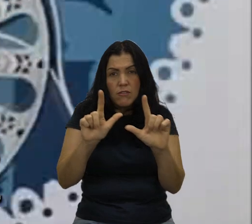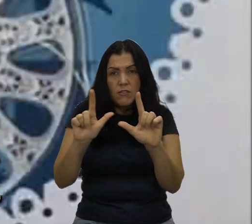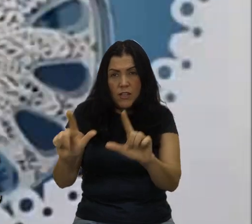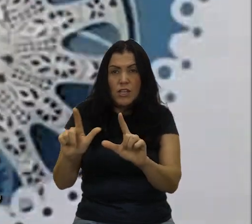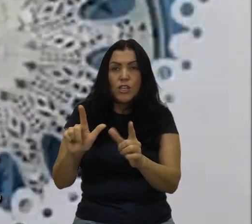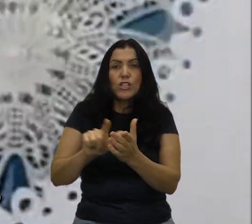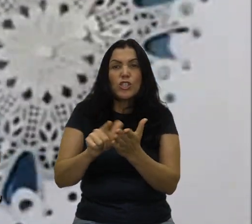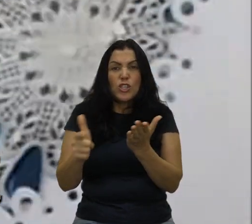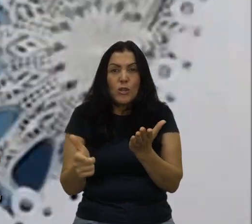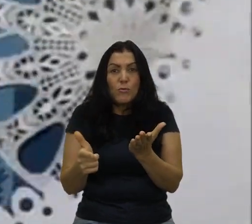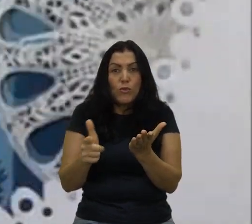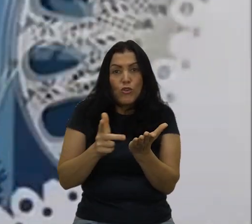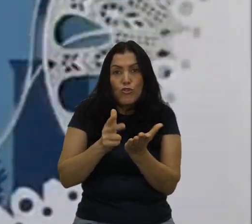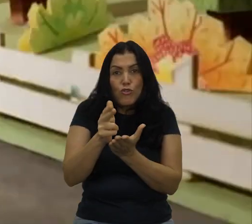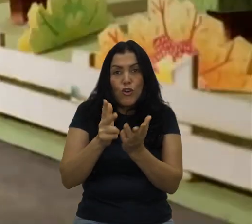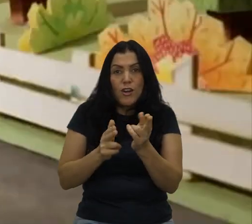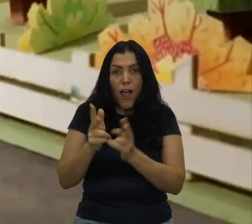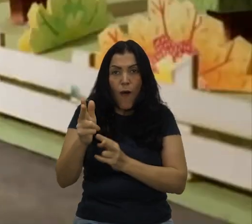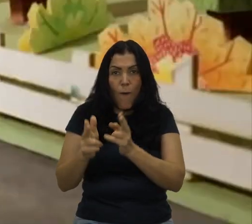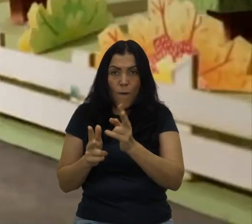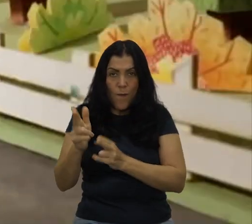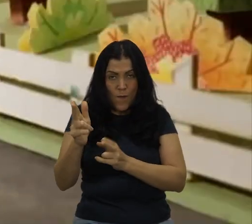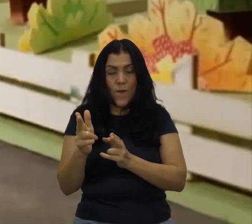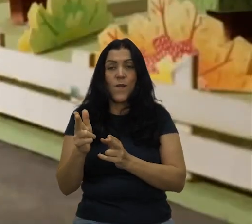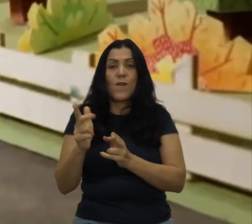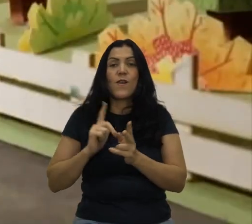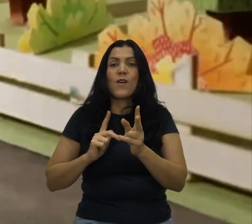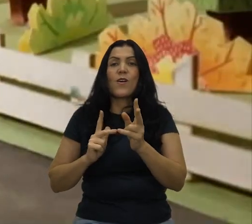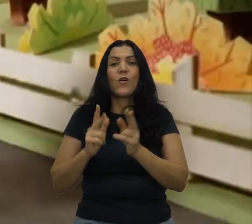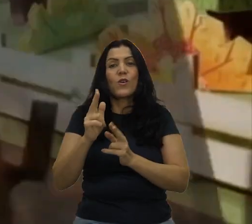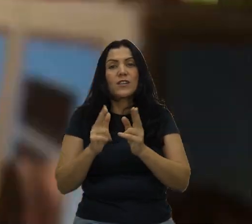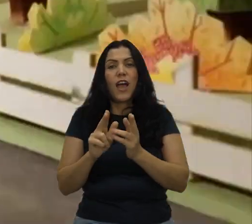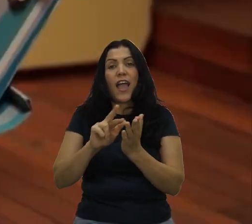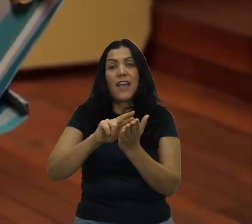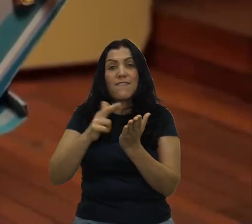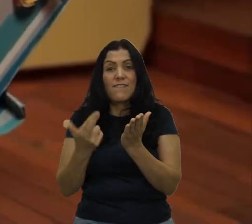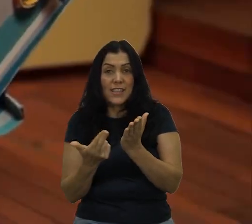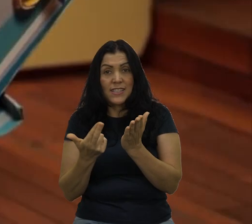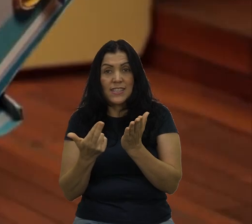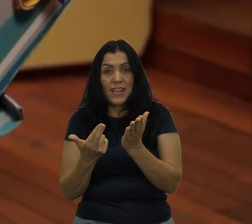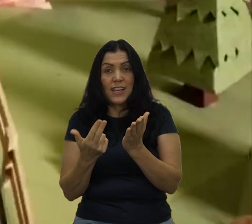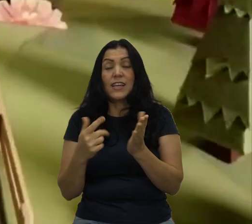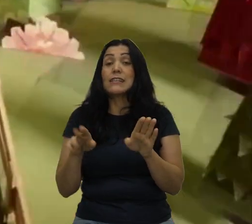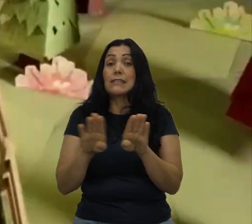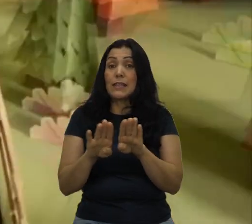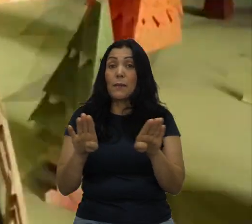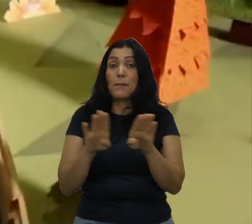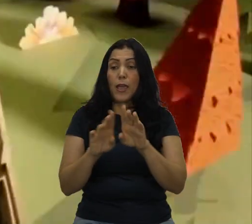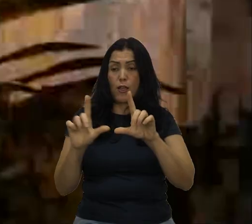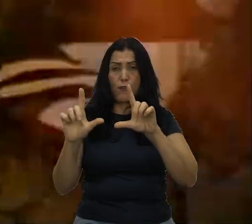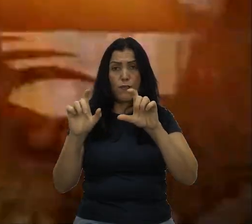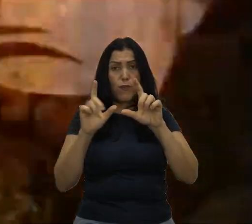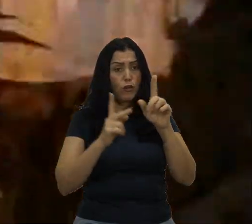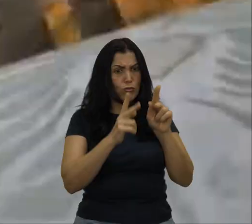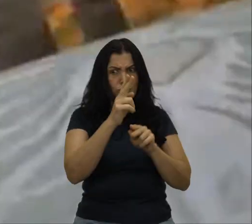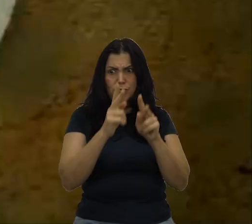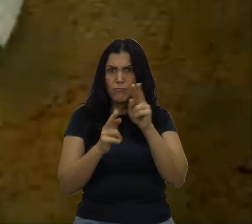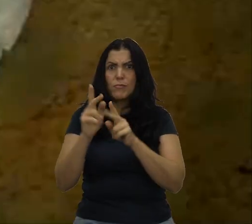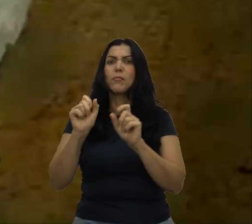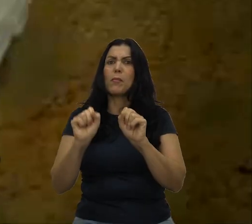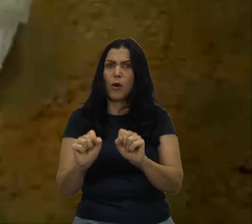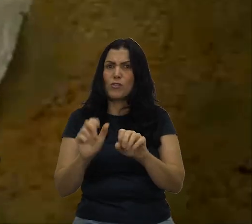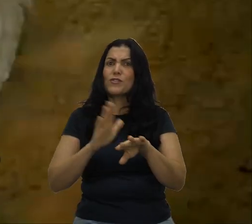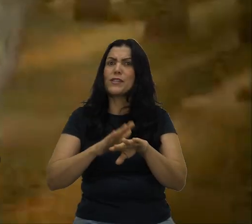com recortes de jornal, desenhos recortados, recortes de revistas e até mesmo